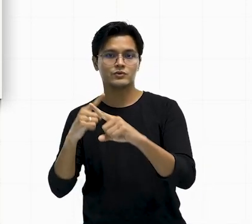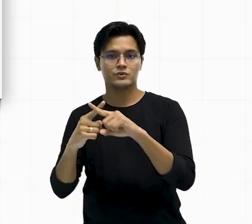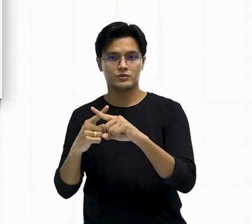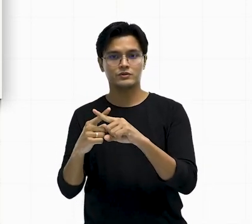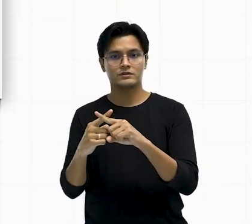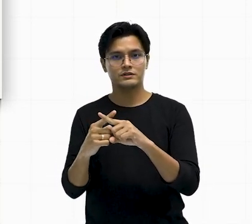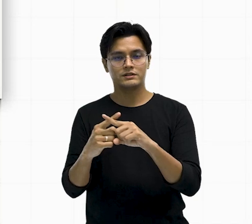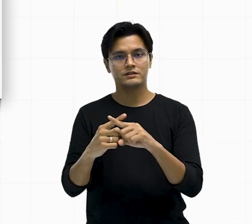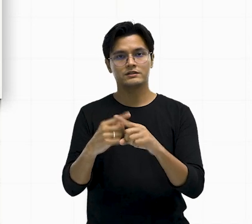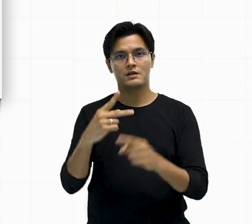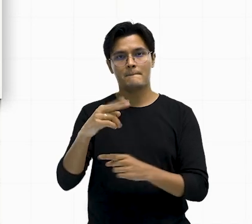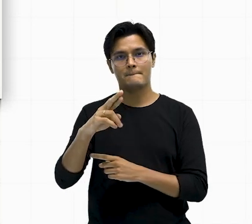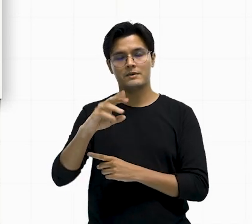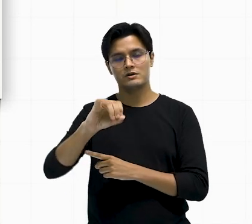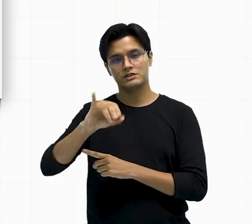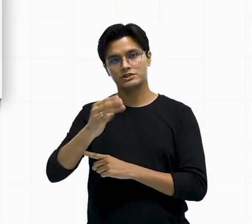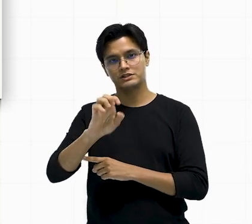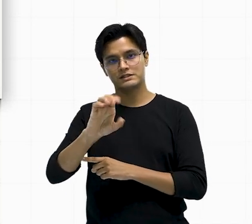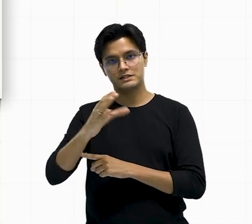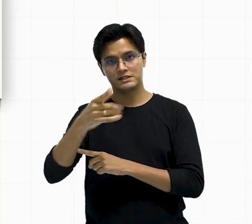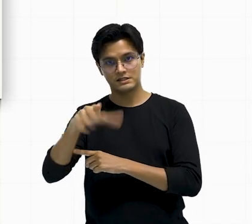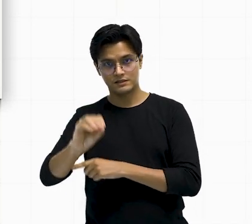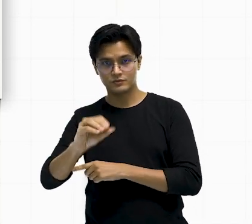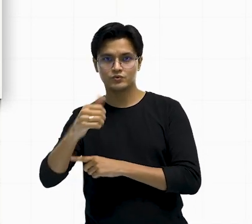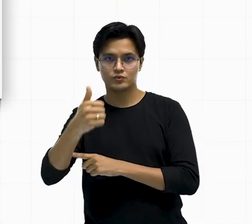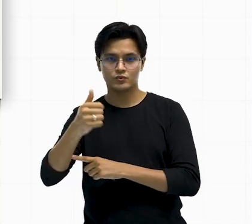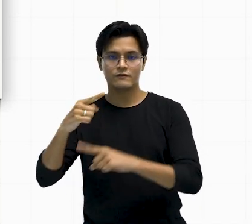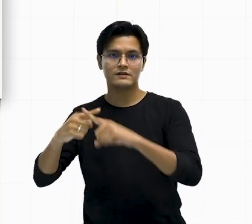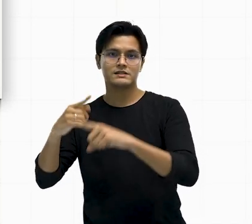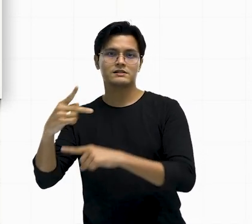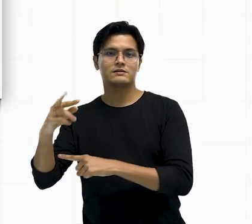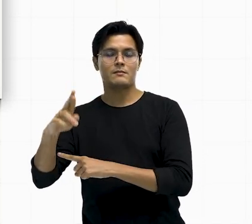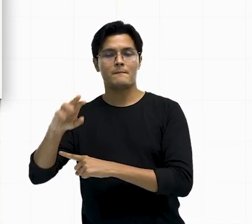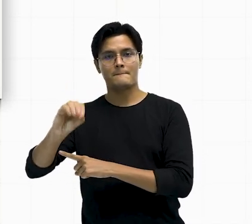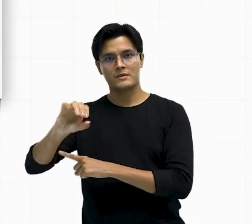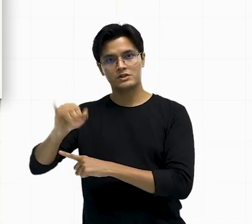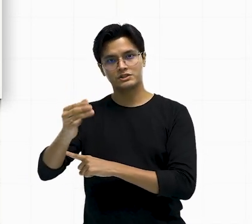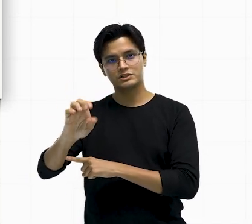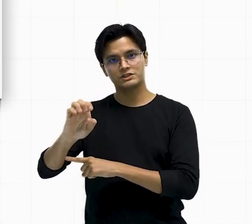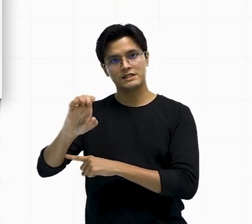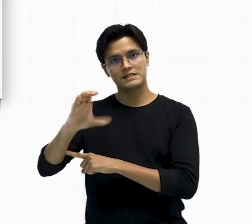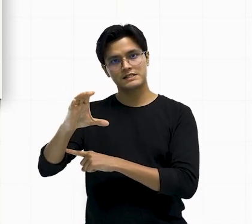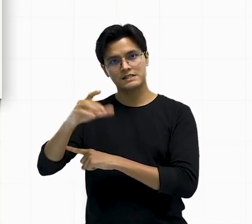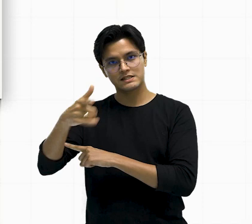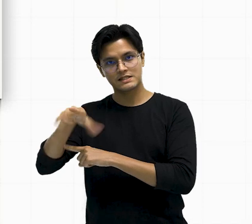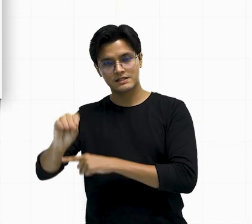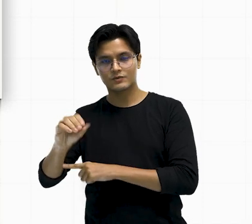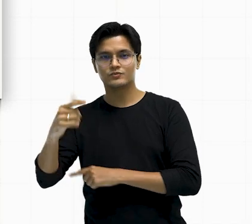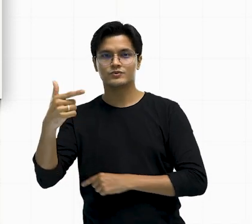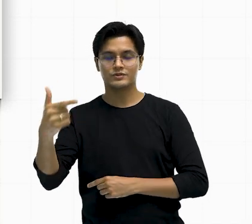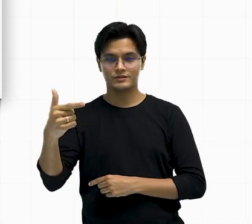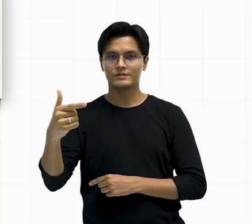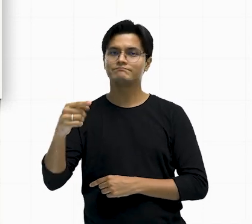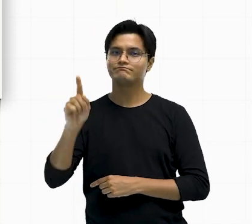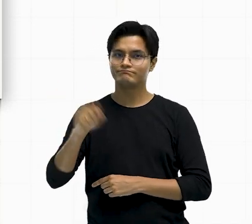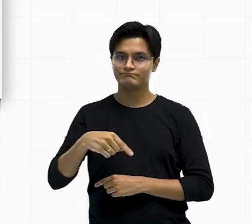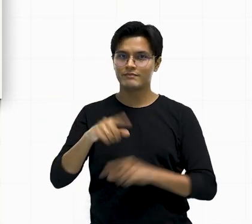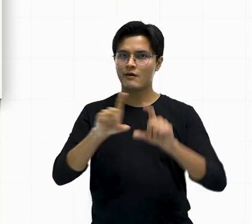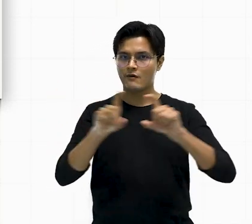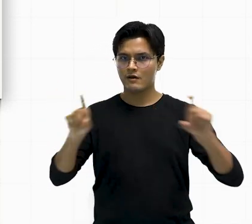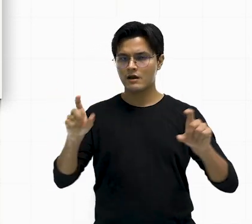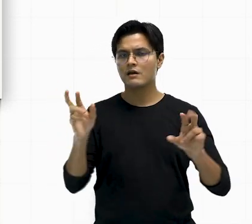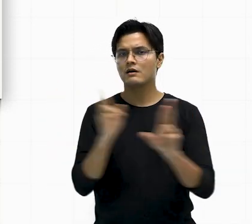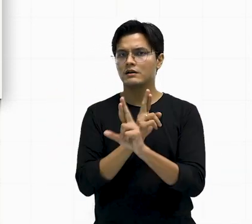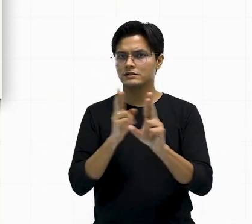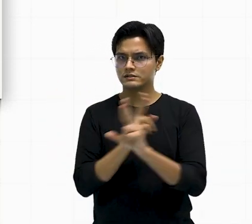duas projeções, ó, da projeção 1 e da projeção 2, tá? Também é uma outra relação